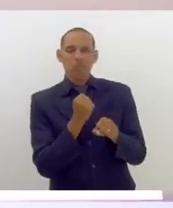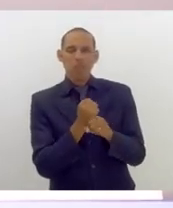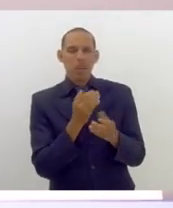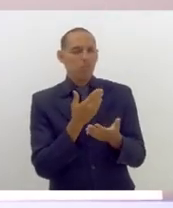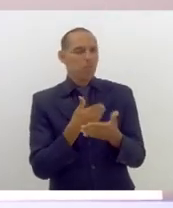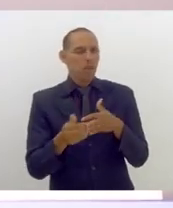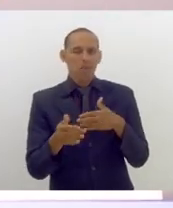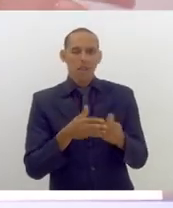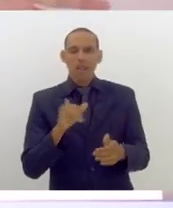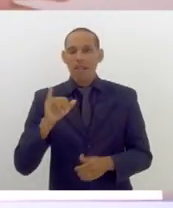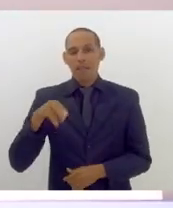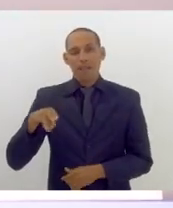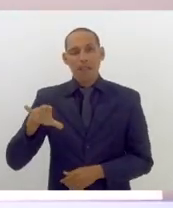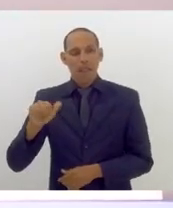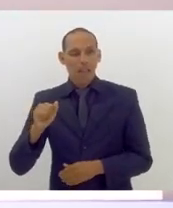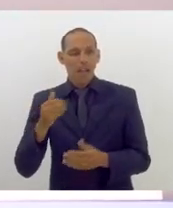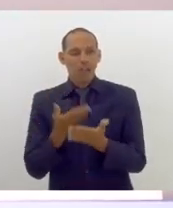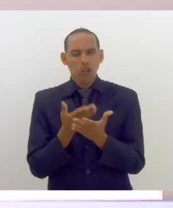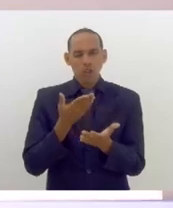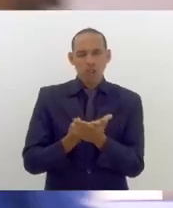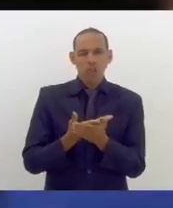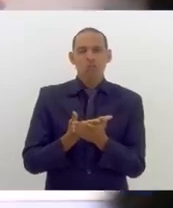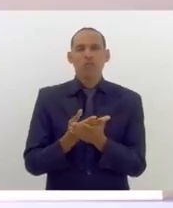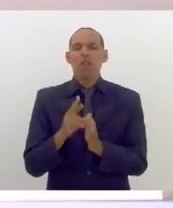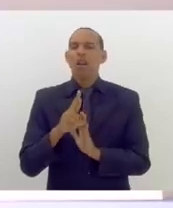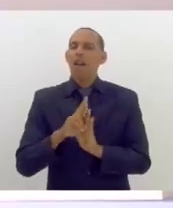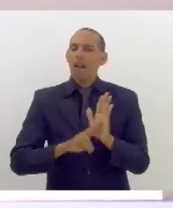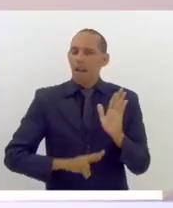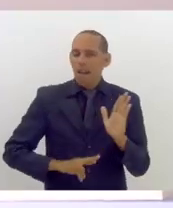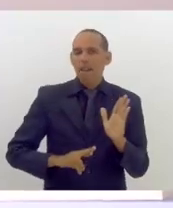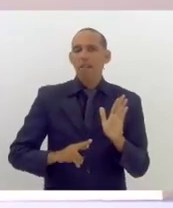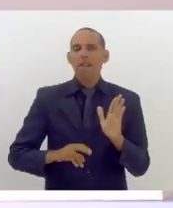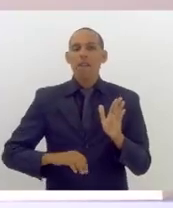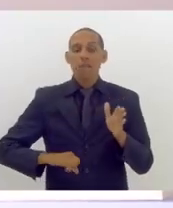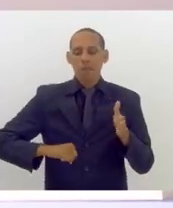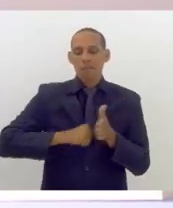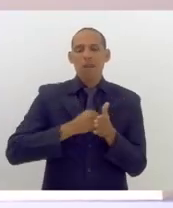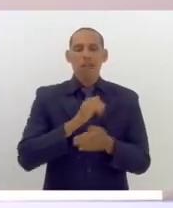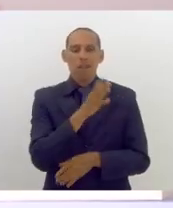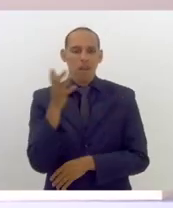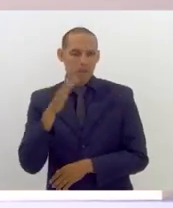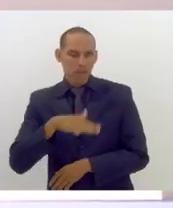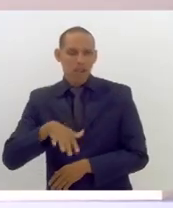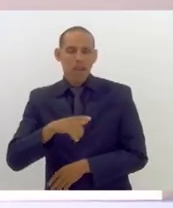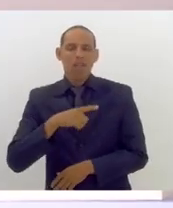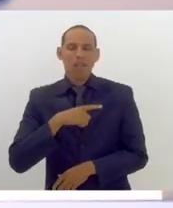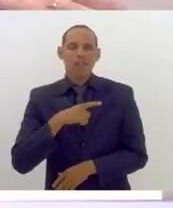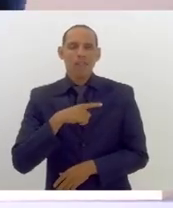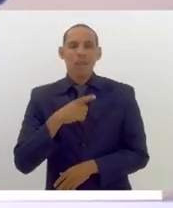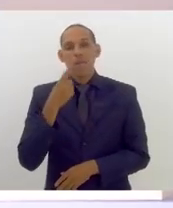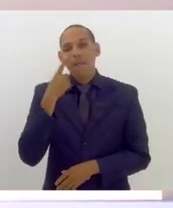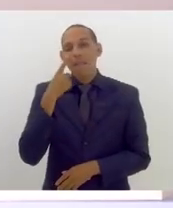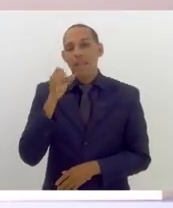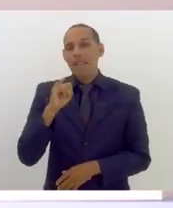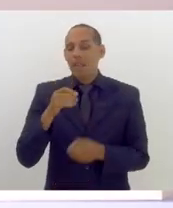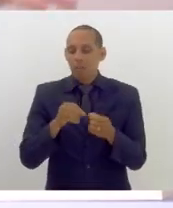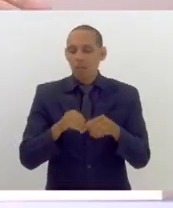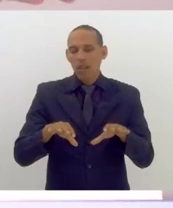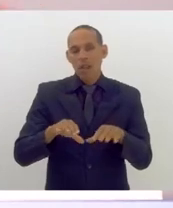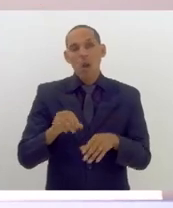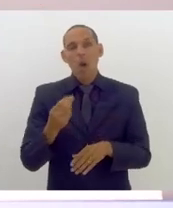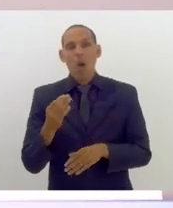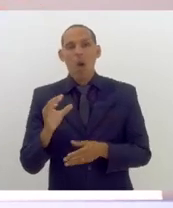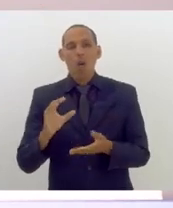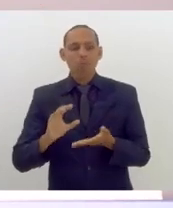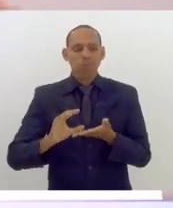faz os estudos impacto ambiental relatório impacto ambiental para ver que tipo de dano e qual que seria a compensação que poderia ser